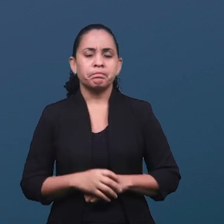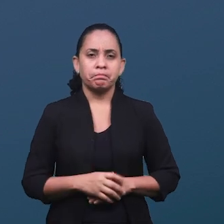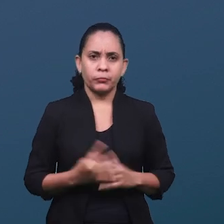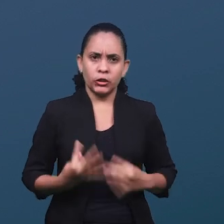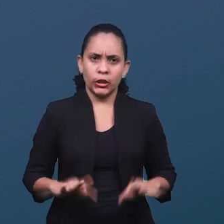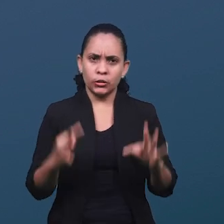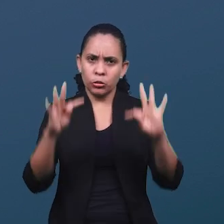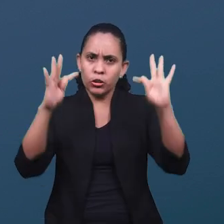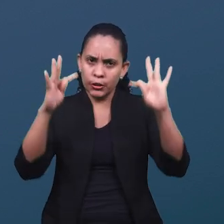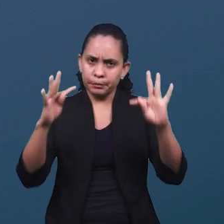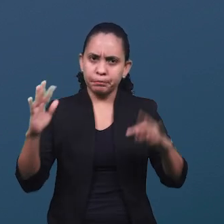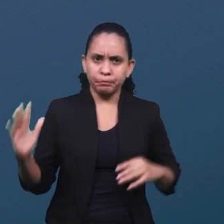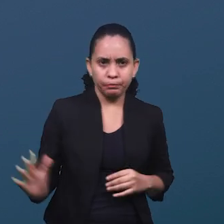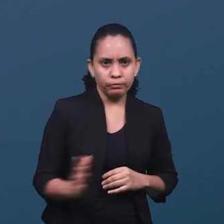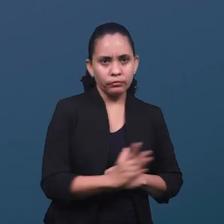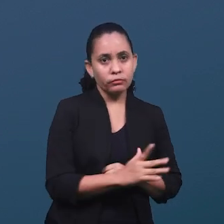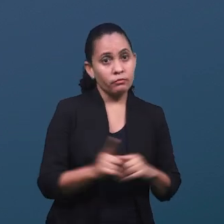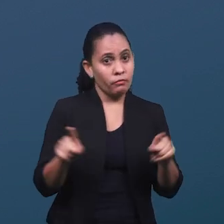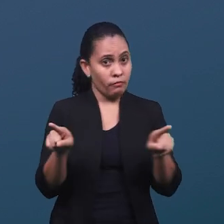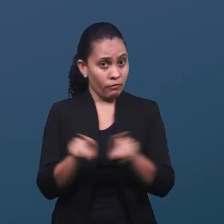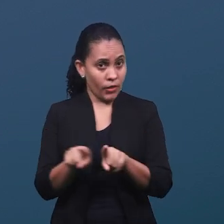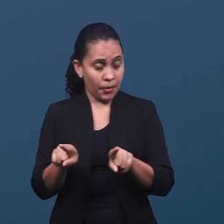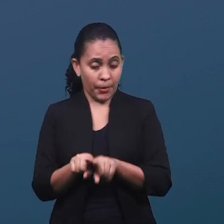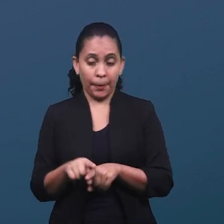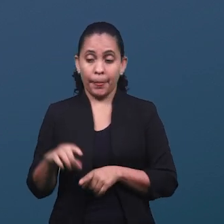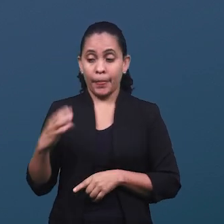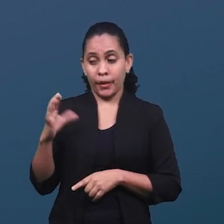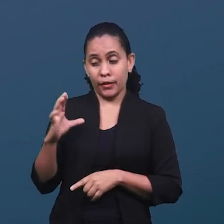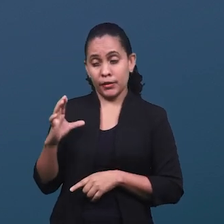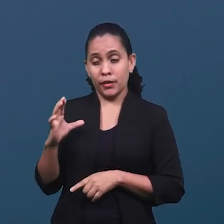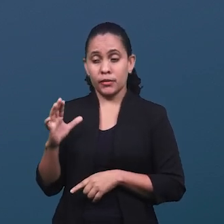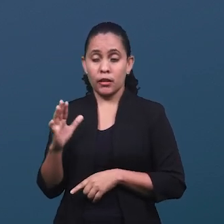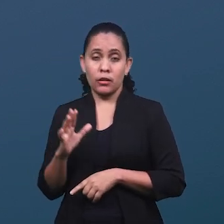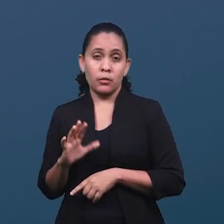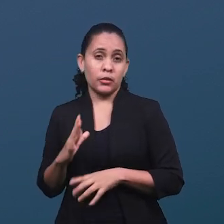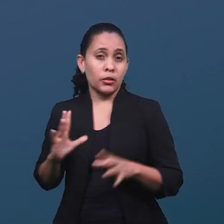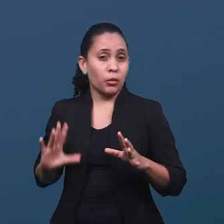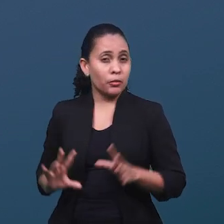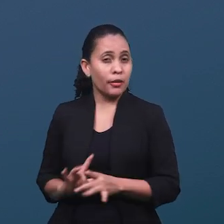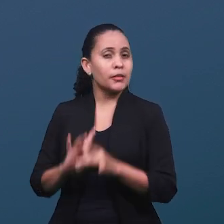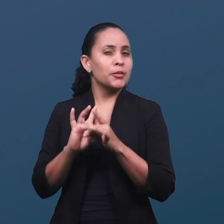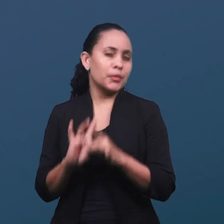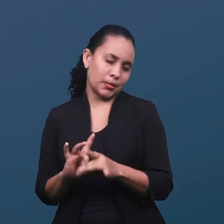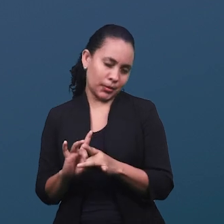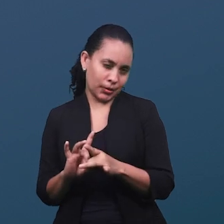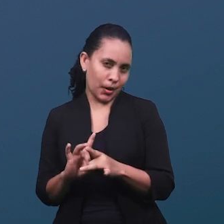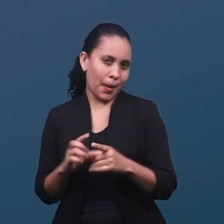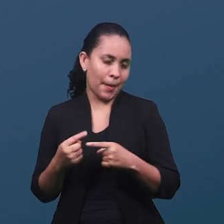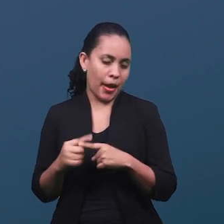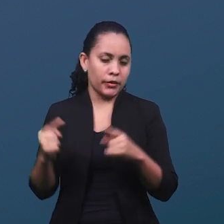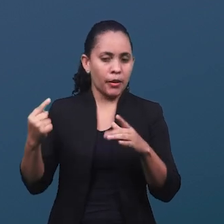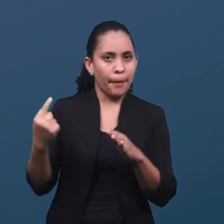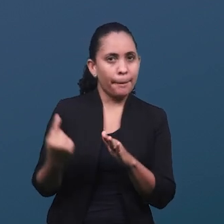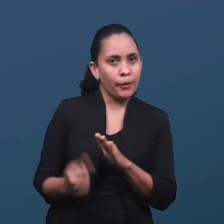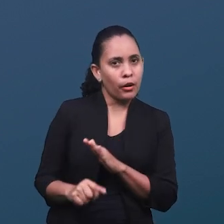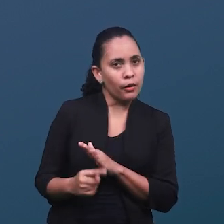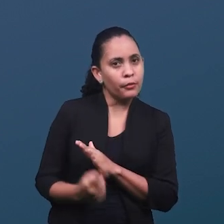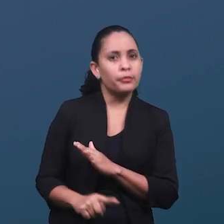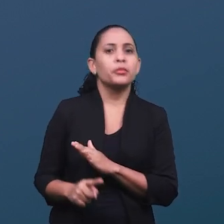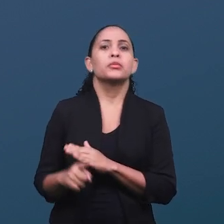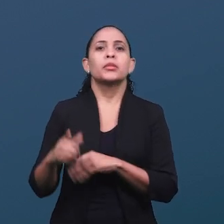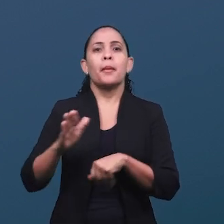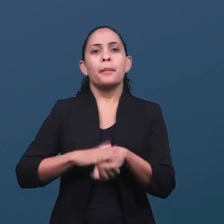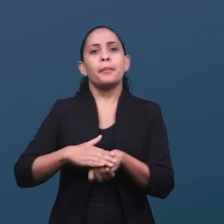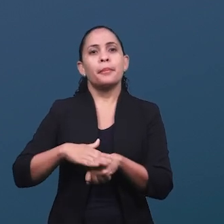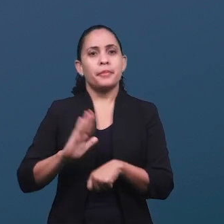uma sub-área, né? Só que ele aprofunda nessa visão de negócio. Né? Então, eu gosto muito dessa área de